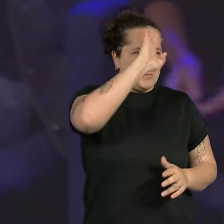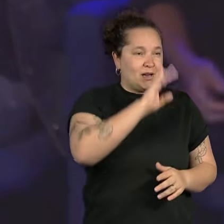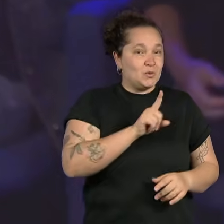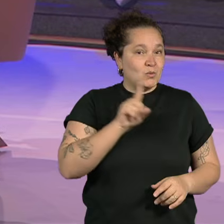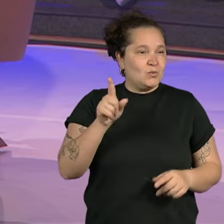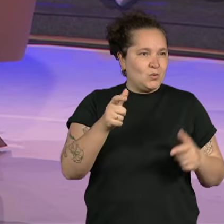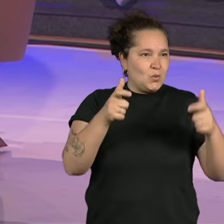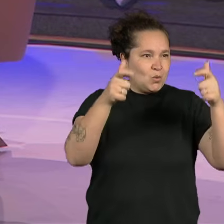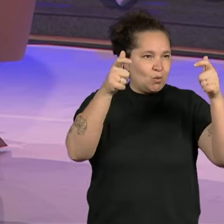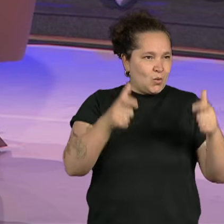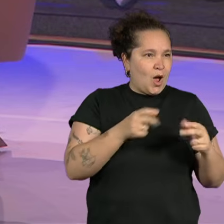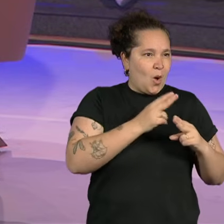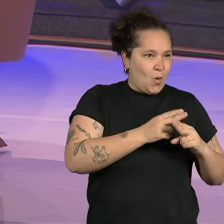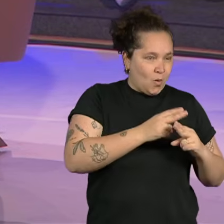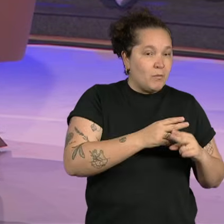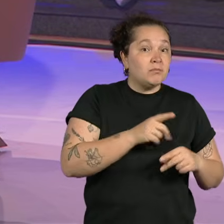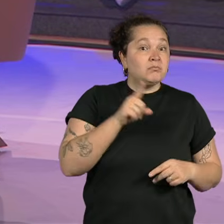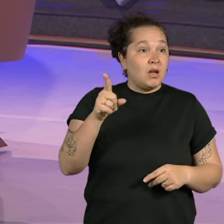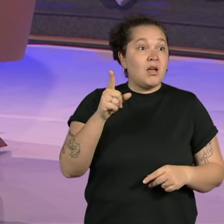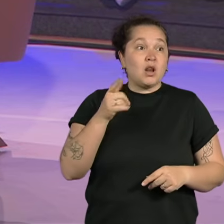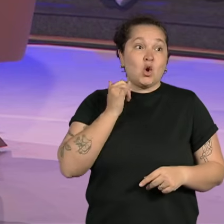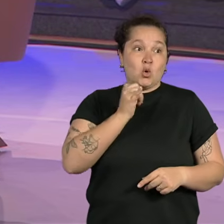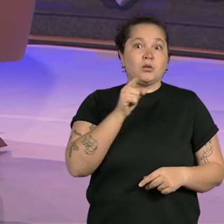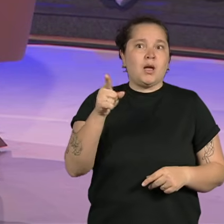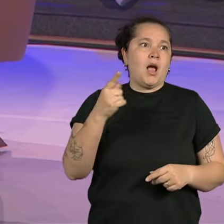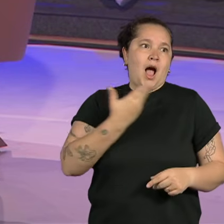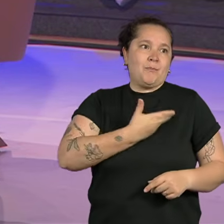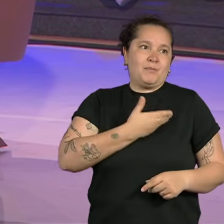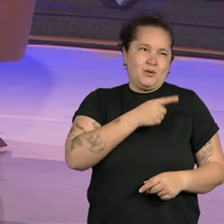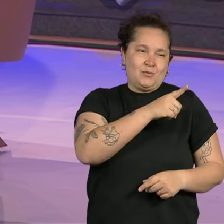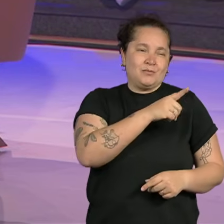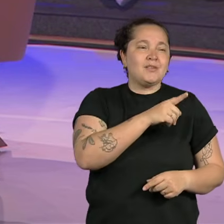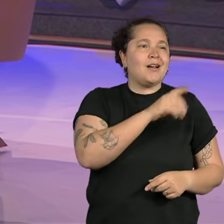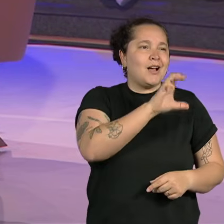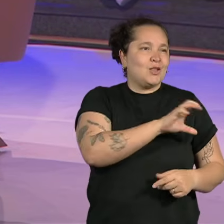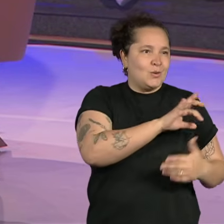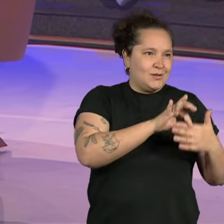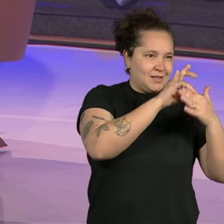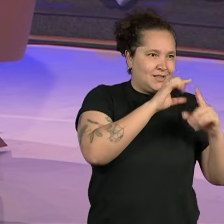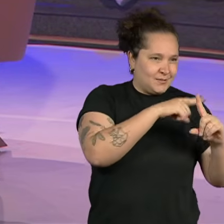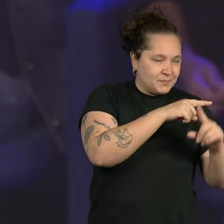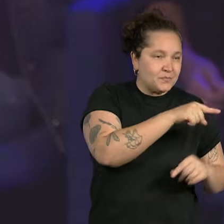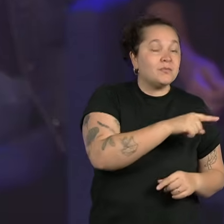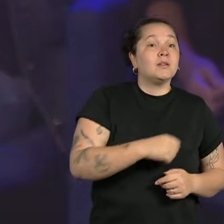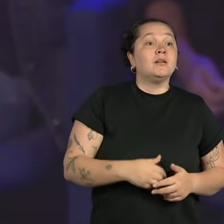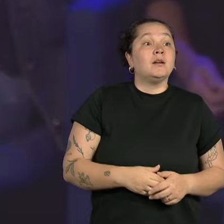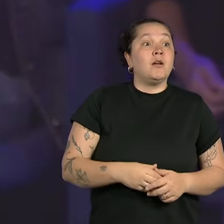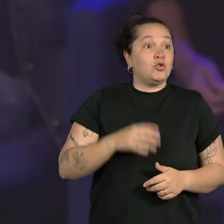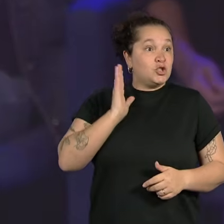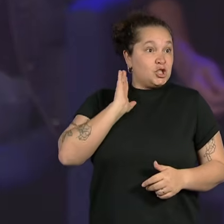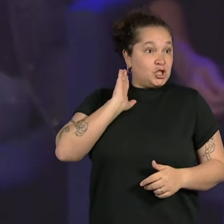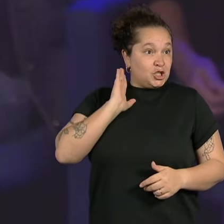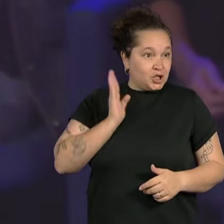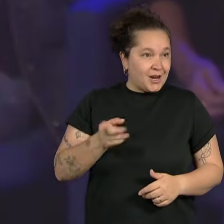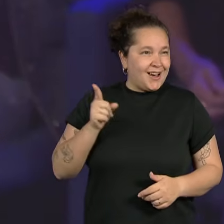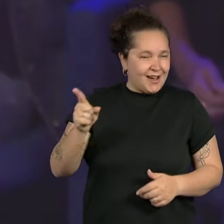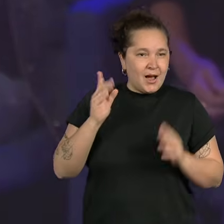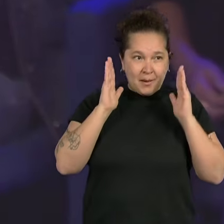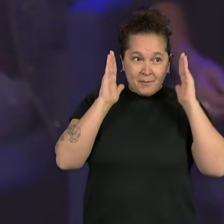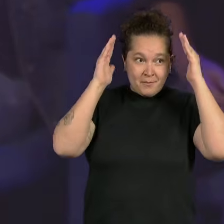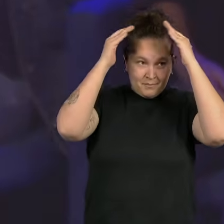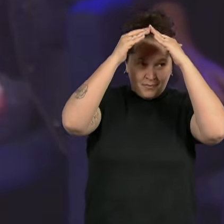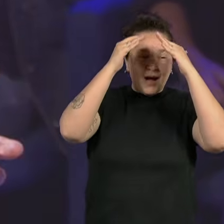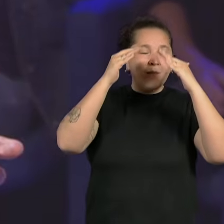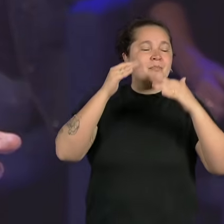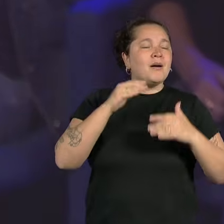Vaticano nos contou, porque ele era muito amigo do Ratzinger, que quando o Francisco já era Papa, e eles se encontravam muitas